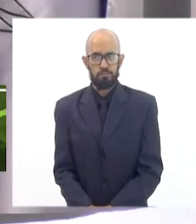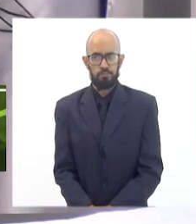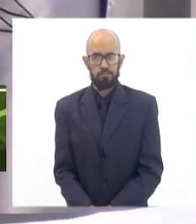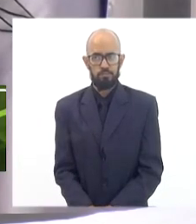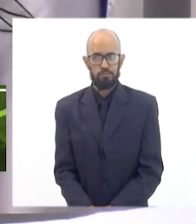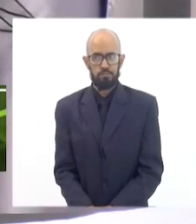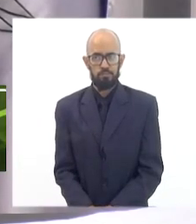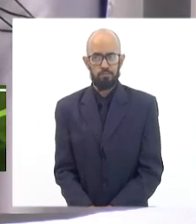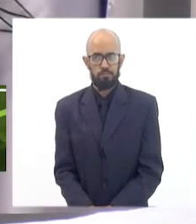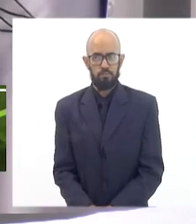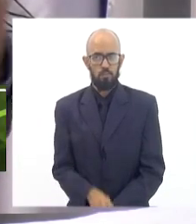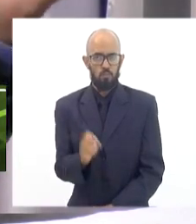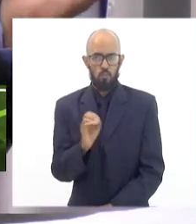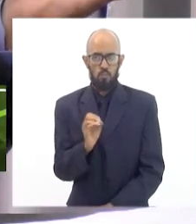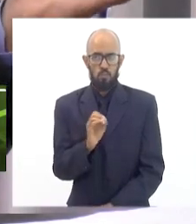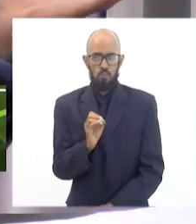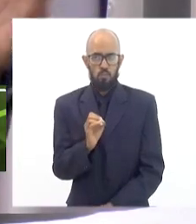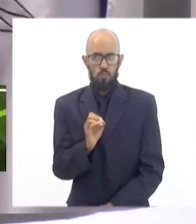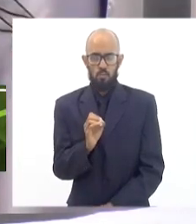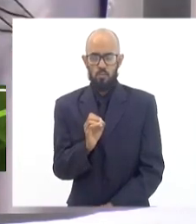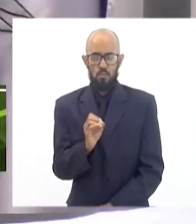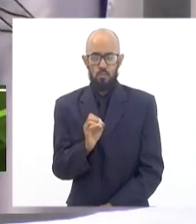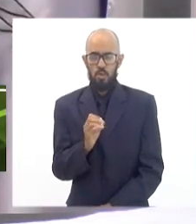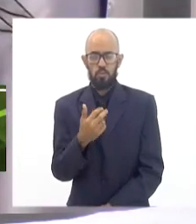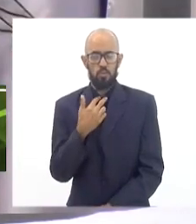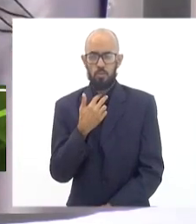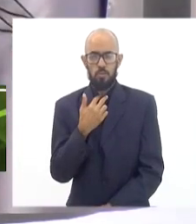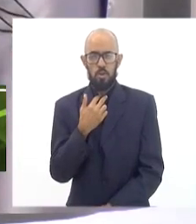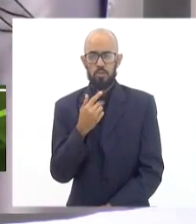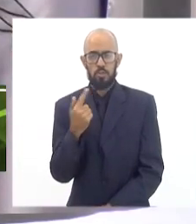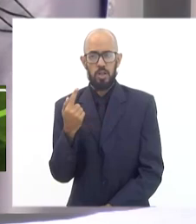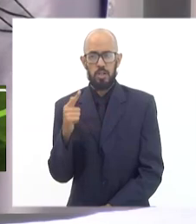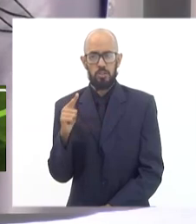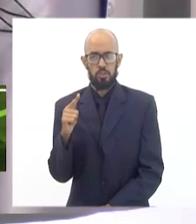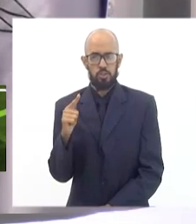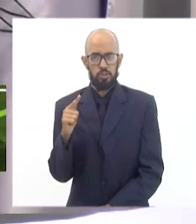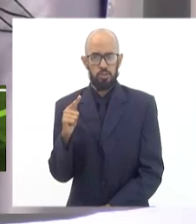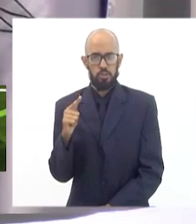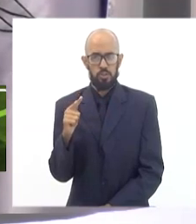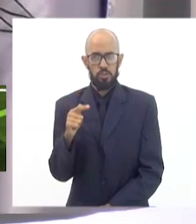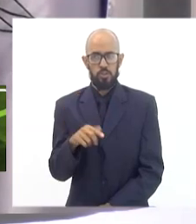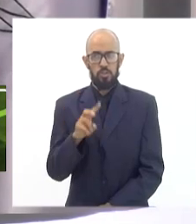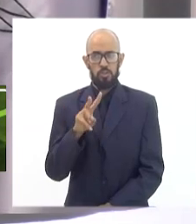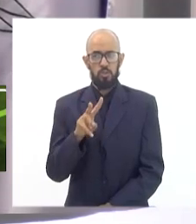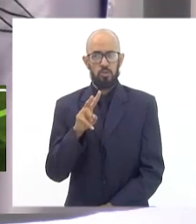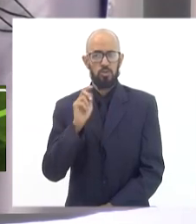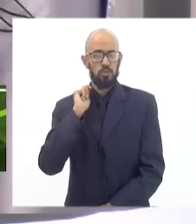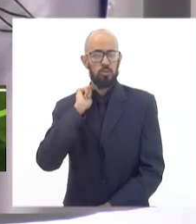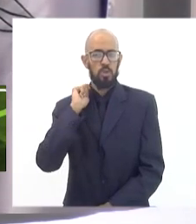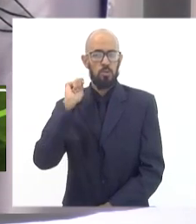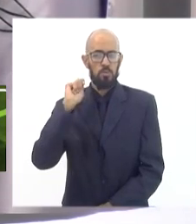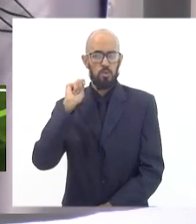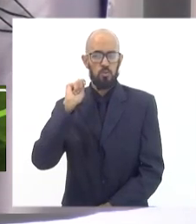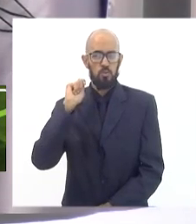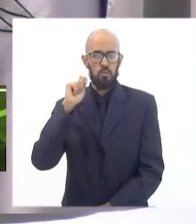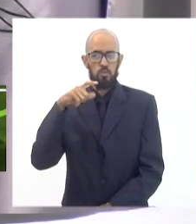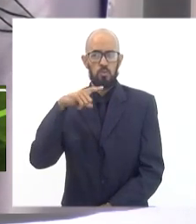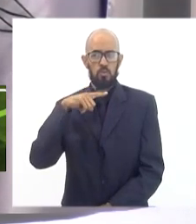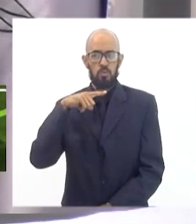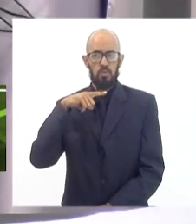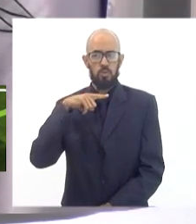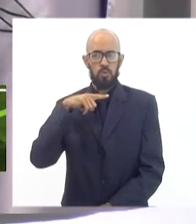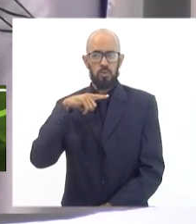e ninguém garante nenhum chegou a Pode garantir é que no dia dois de abril tem